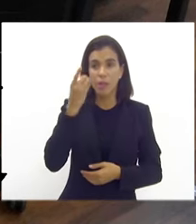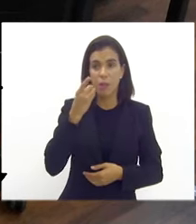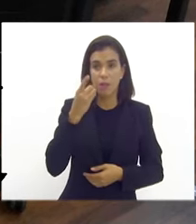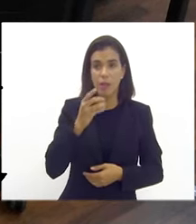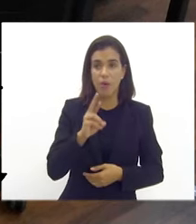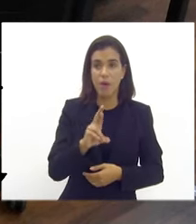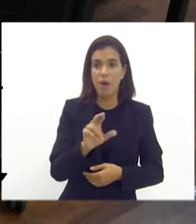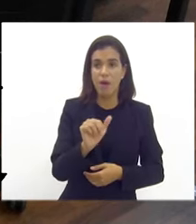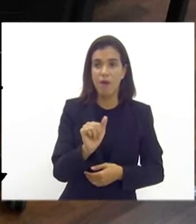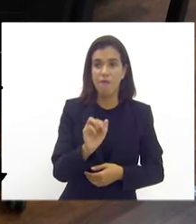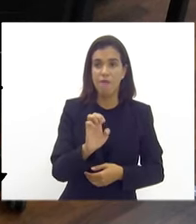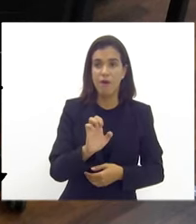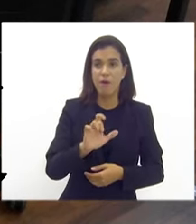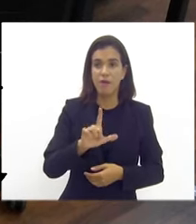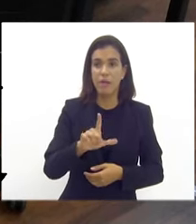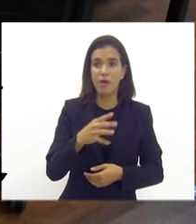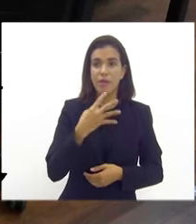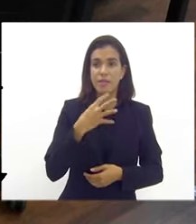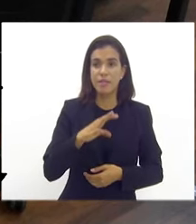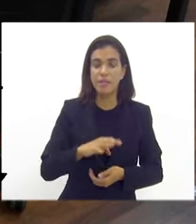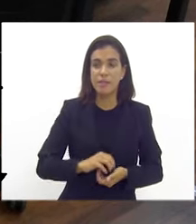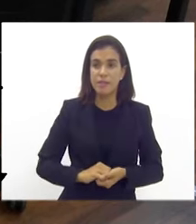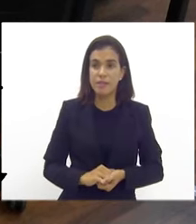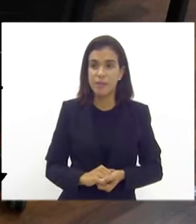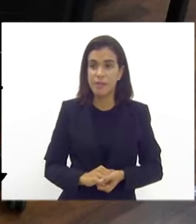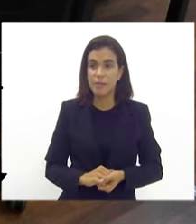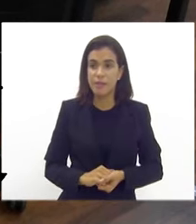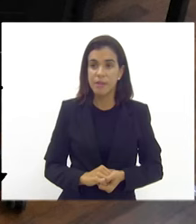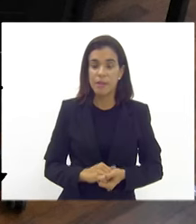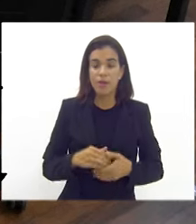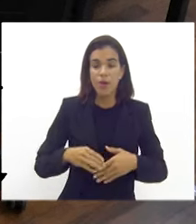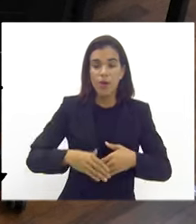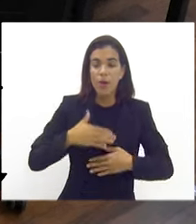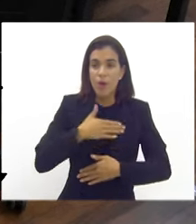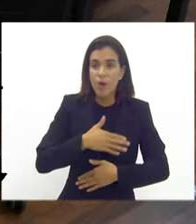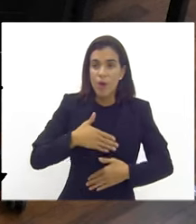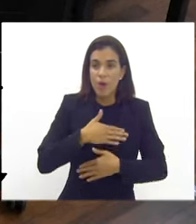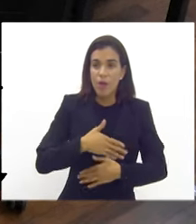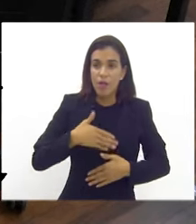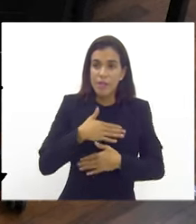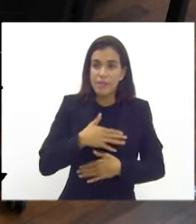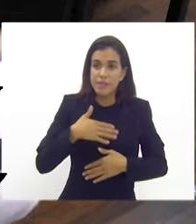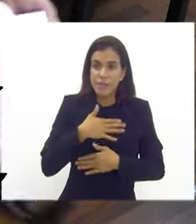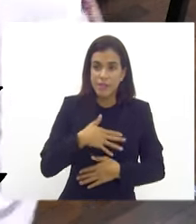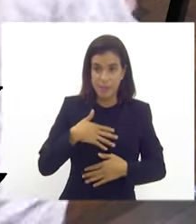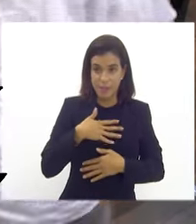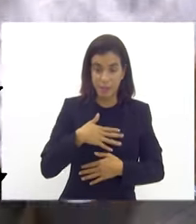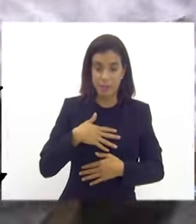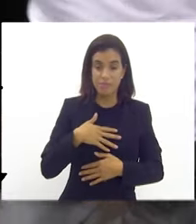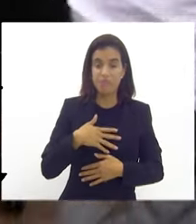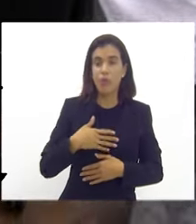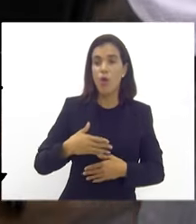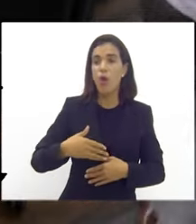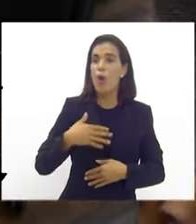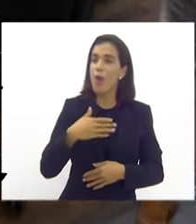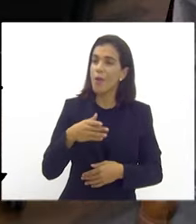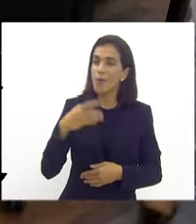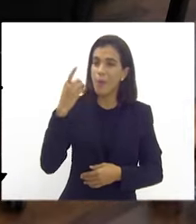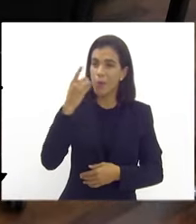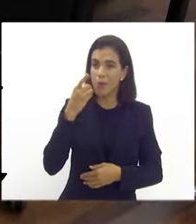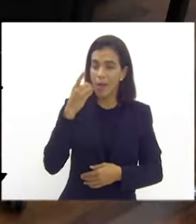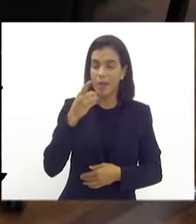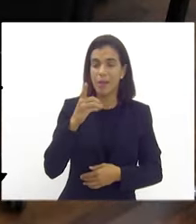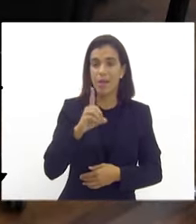Nobre Boa tarde a todos primeiro aqui cumprimentar nosso presidente Dr dealto cumprimentar aqui meu amigo Val Ceasa cumprimentar aqui